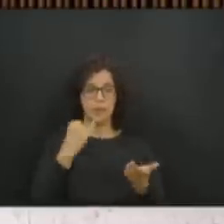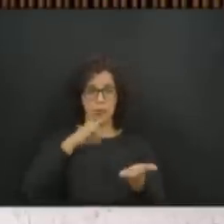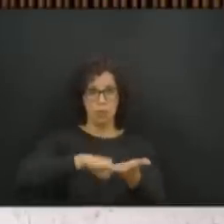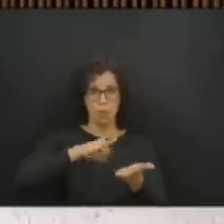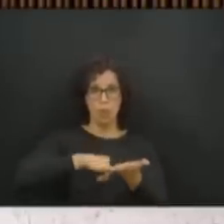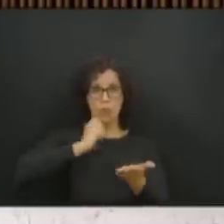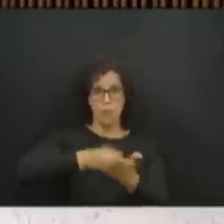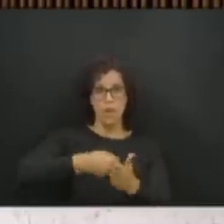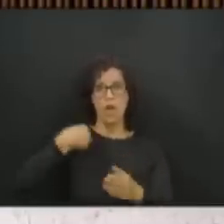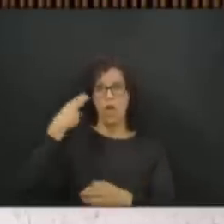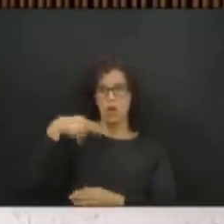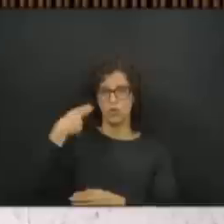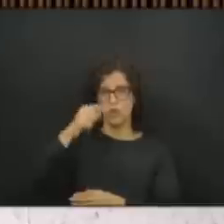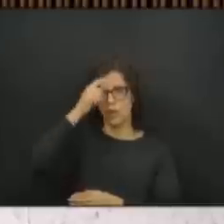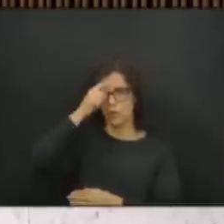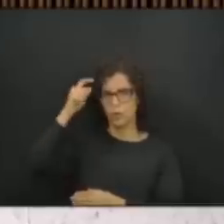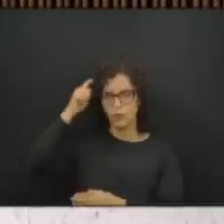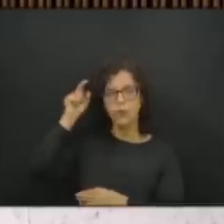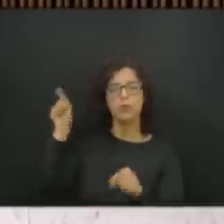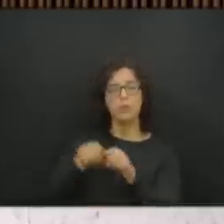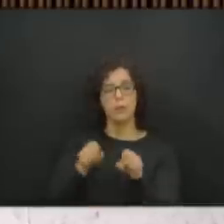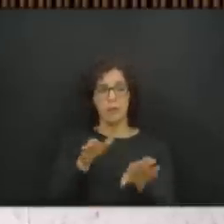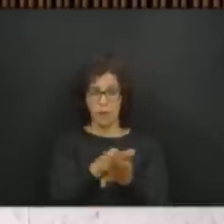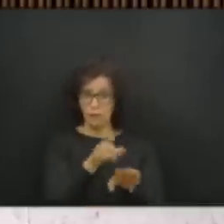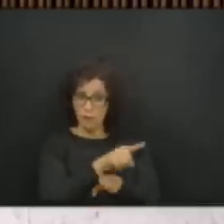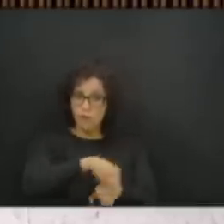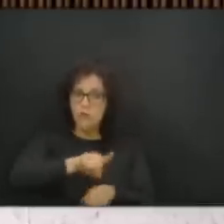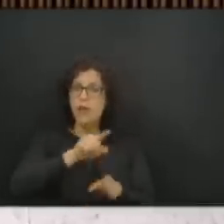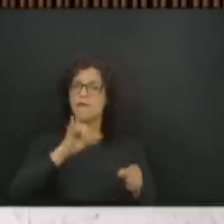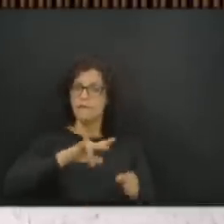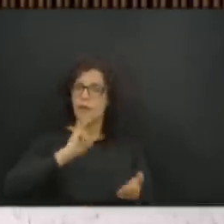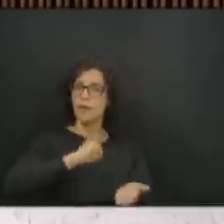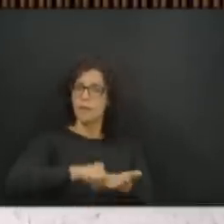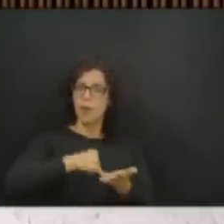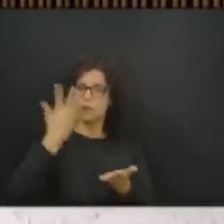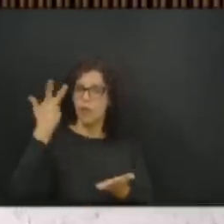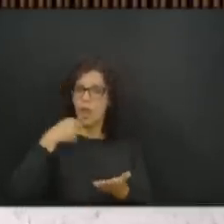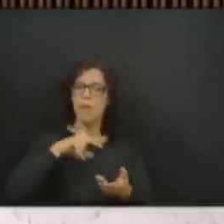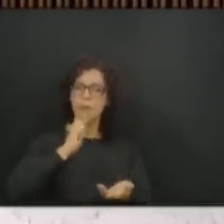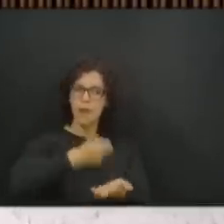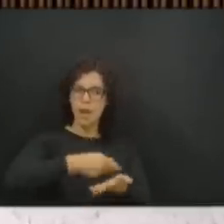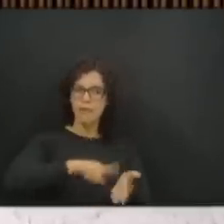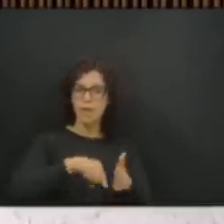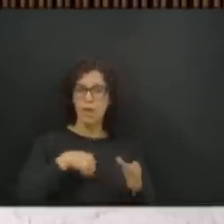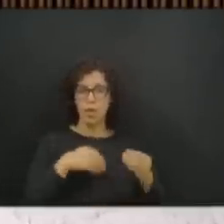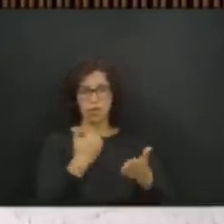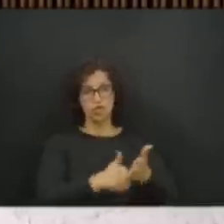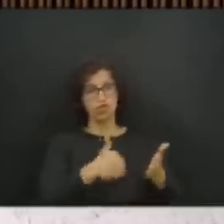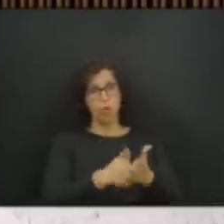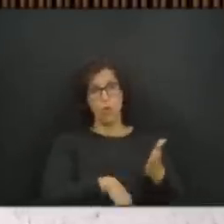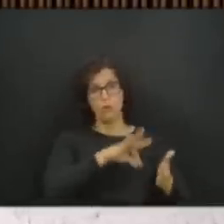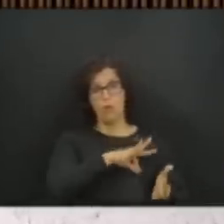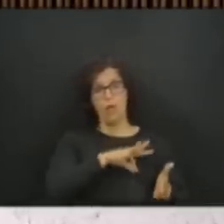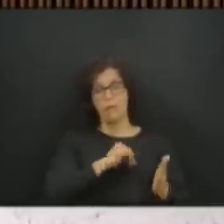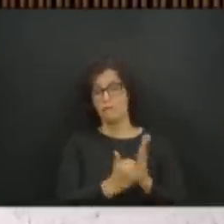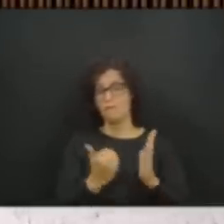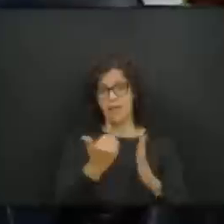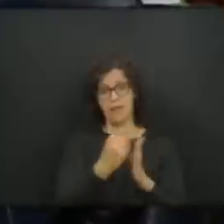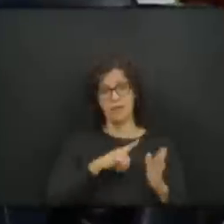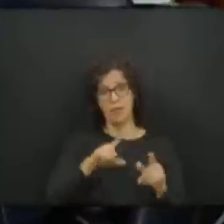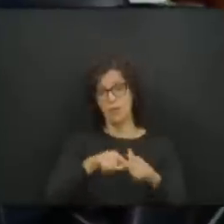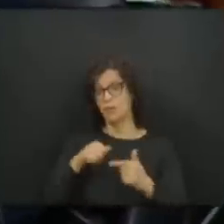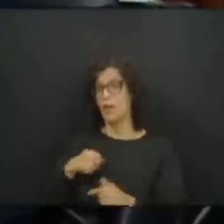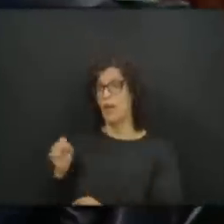advogados do deputado Fruit também alertou isso recebiam um determinado valor agora como ter uma segunda remuneração